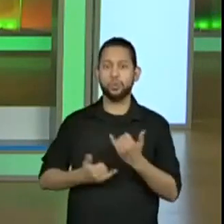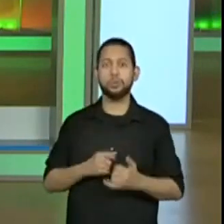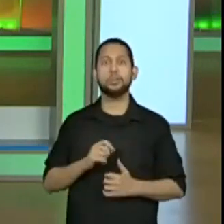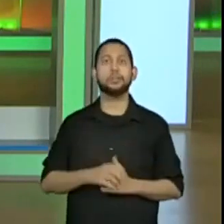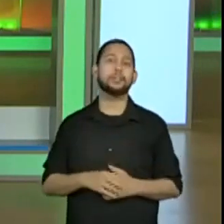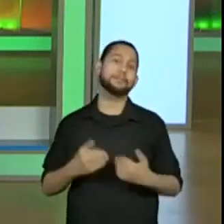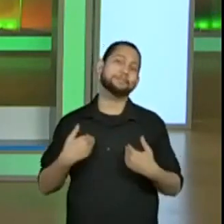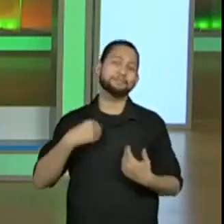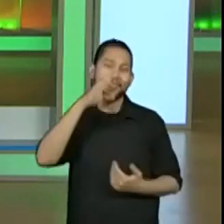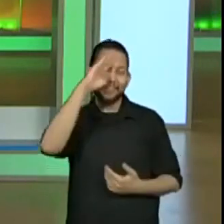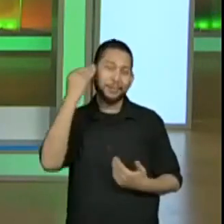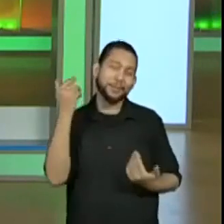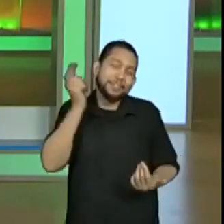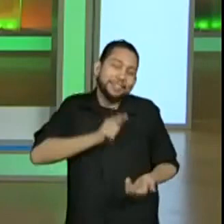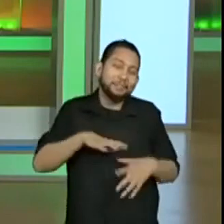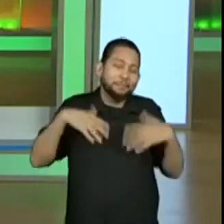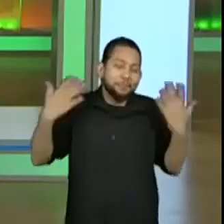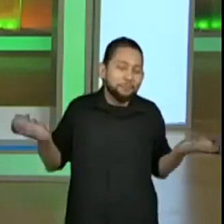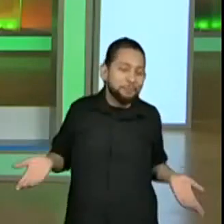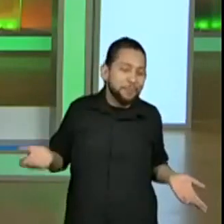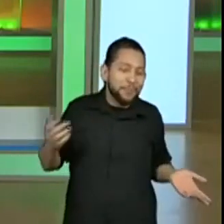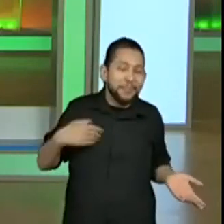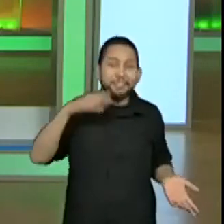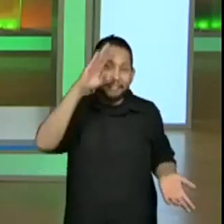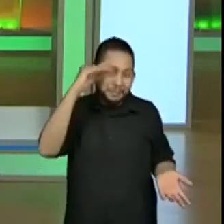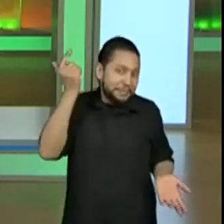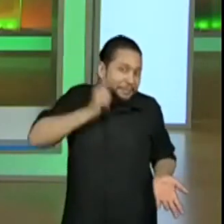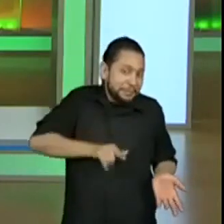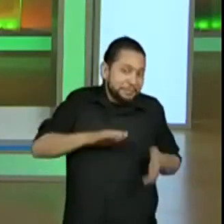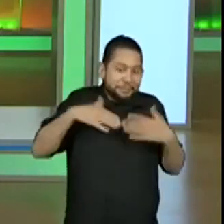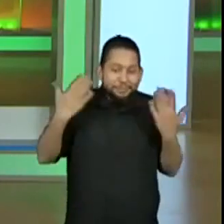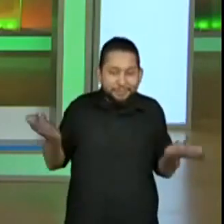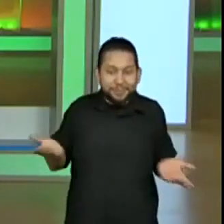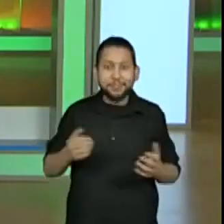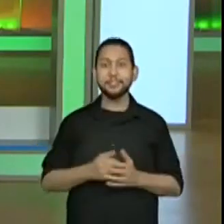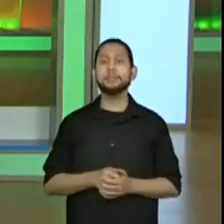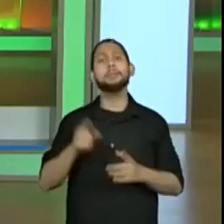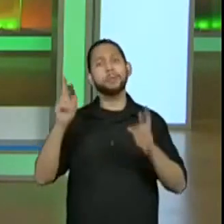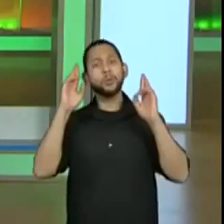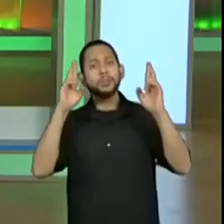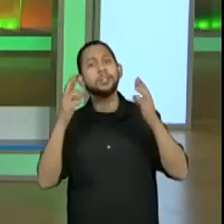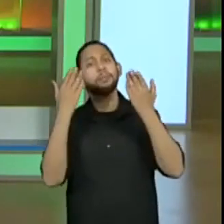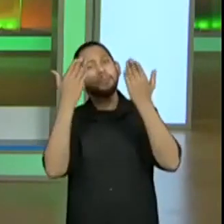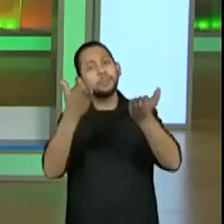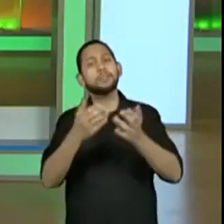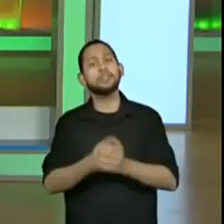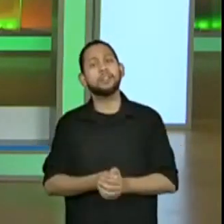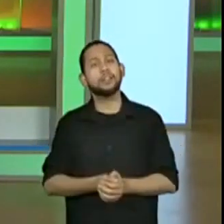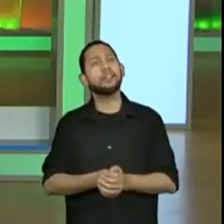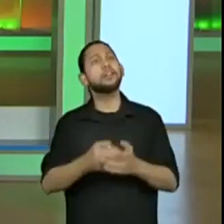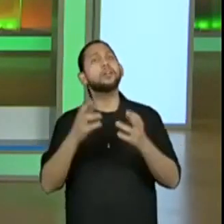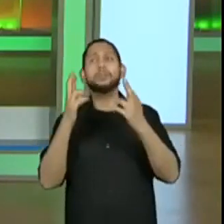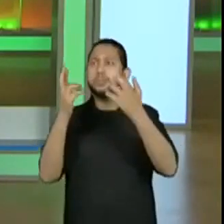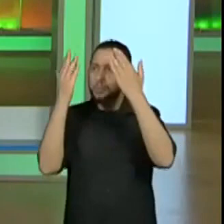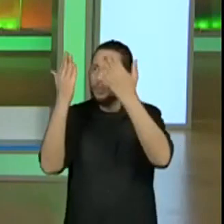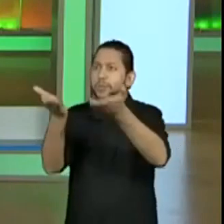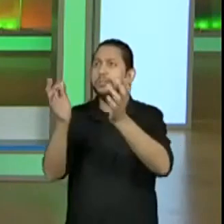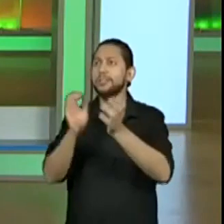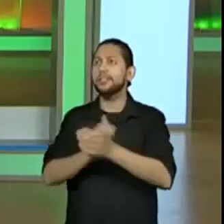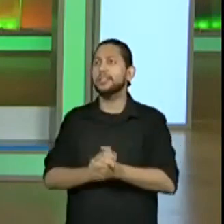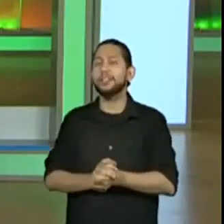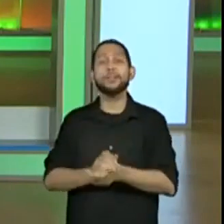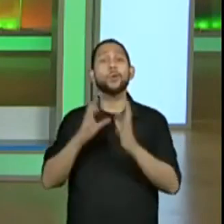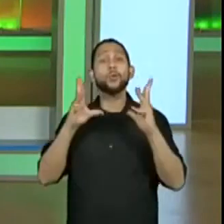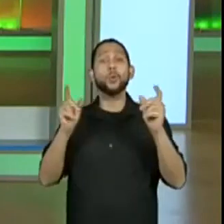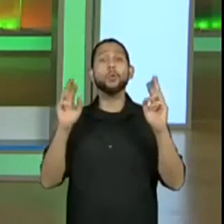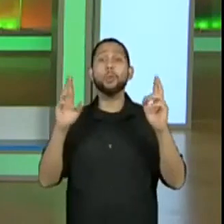Ah, eu ganhei. Mas assim, na verdade, eles têm que torcer para você mesmo hoje, não é? Sim. Tem. Todo mundo torcendo por